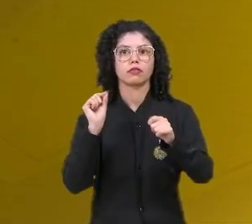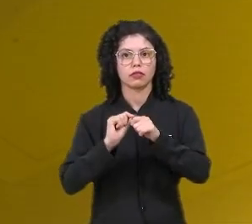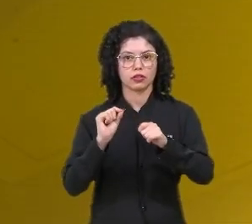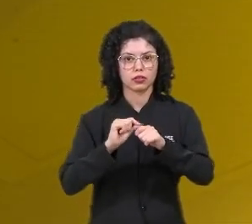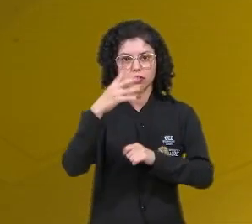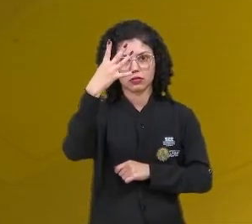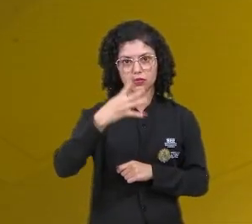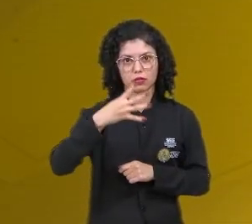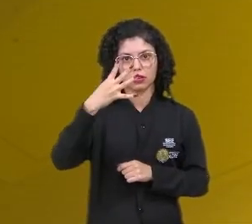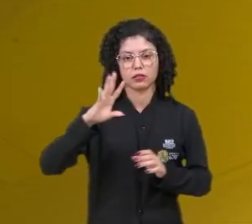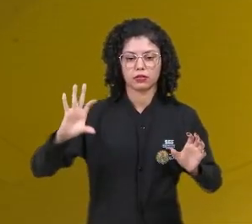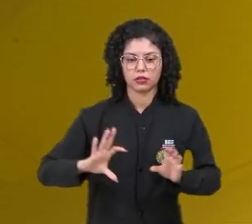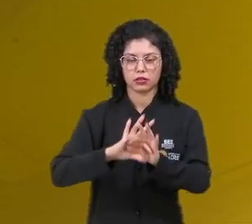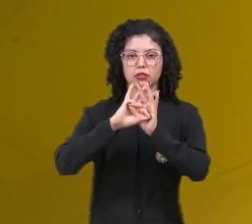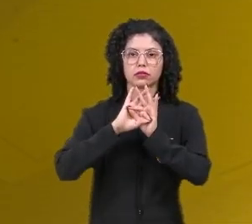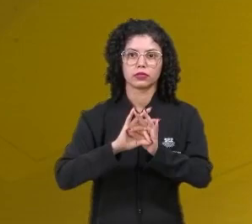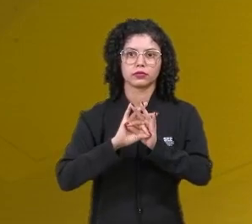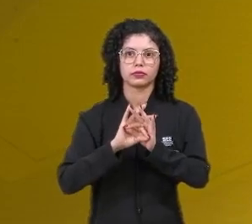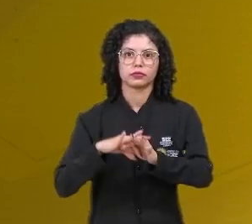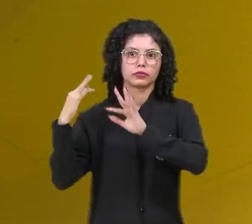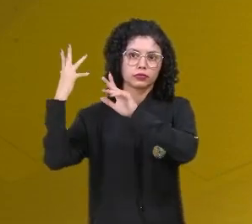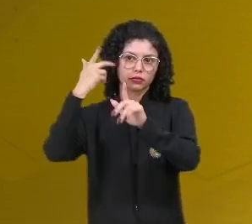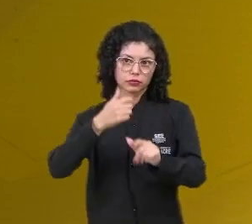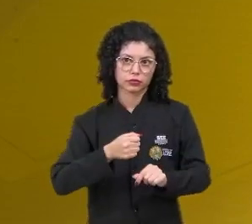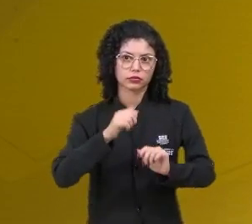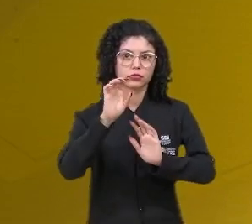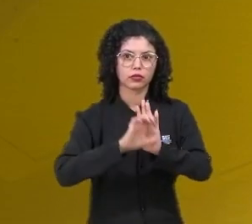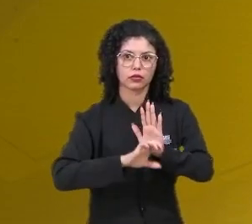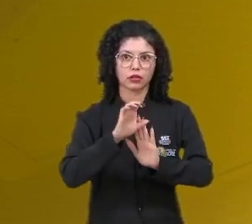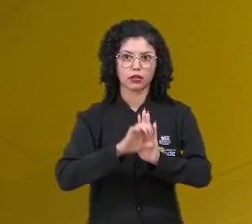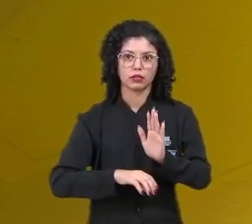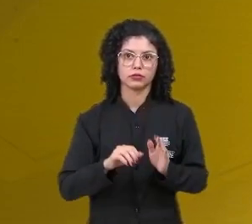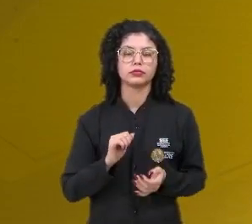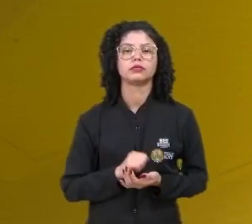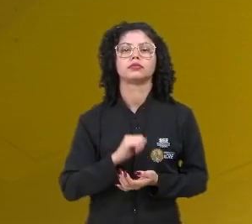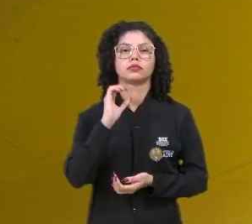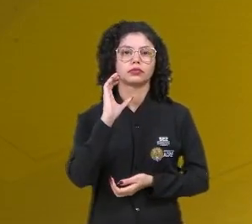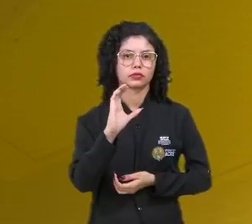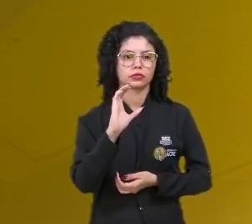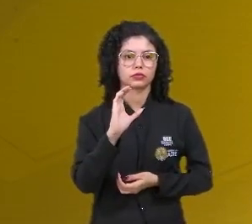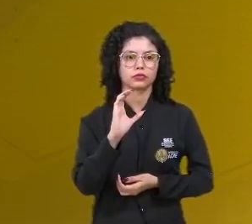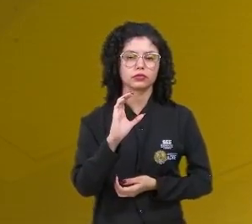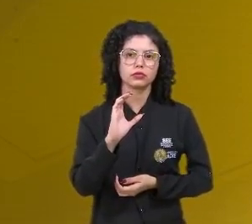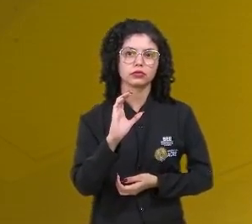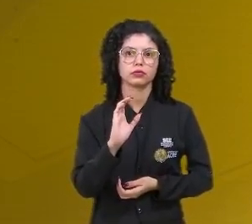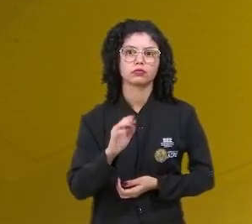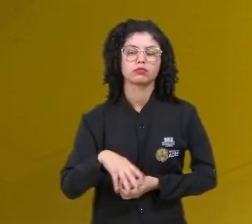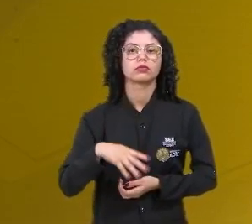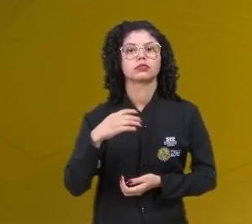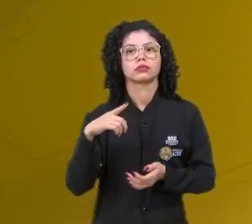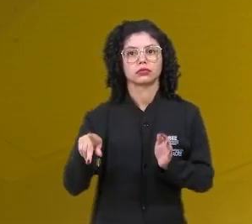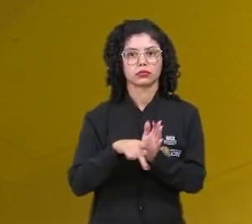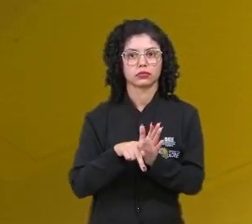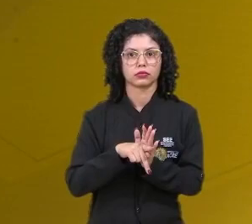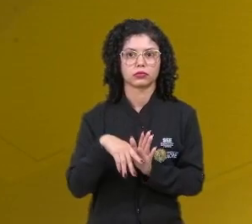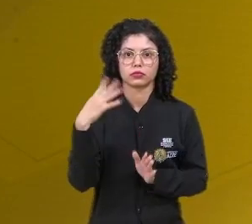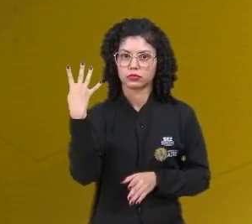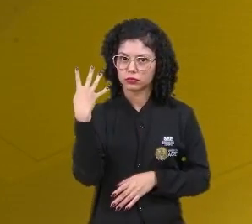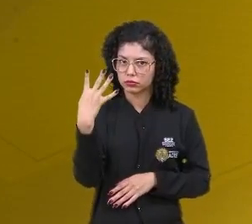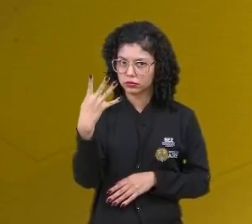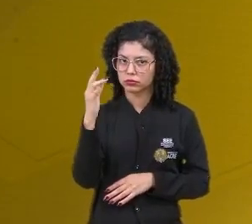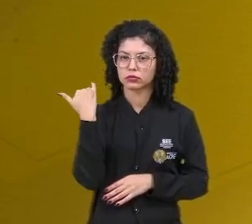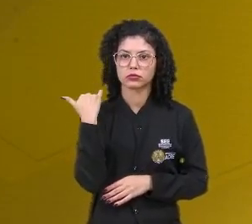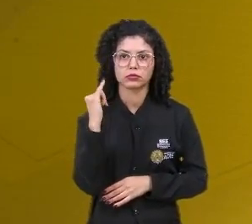vez, relembrando aí a definição. Carbono, na sua camada de valência, possui